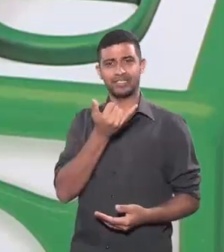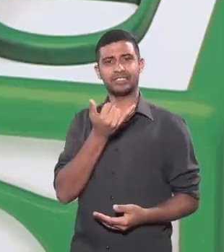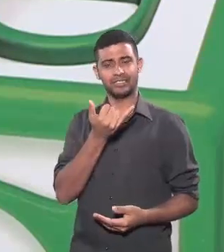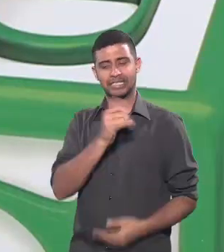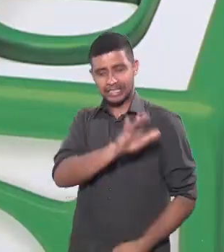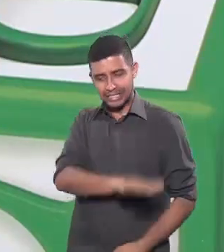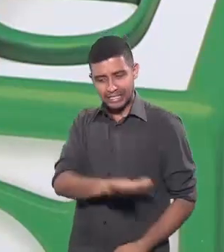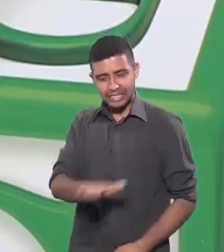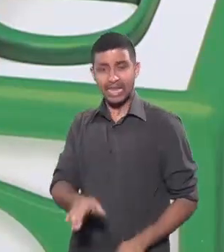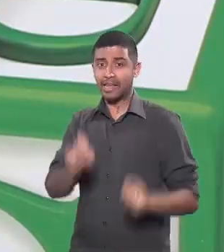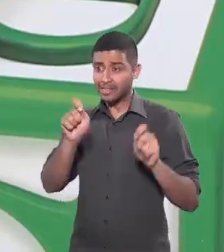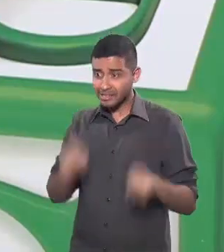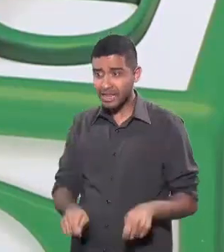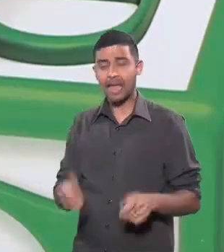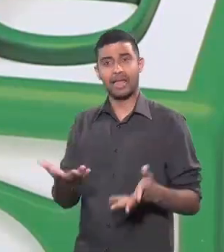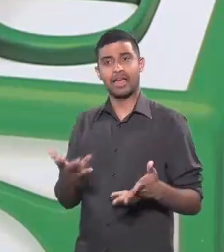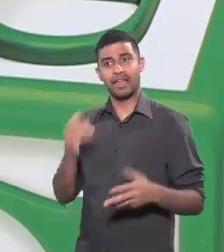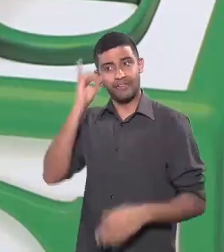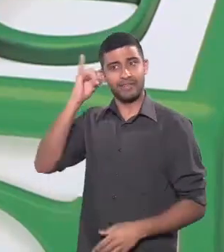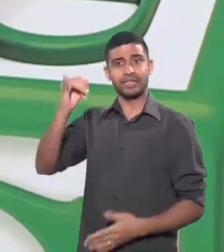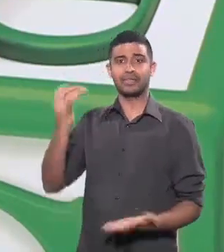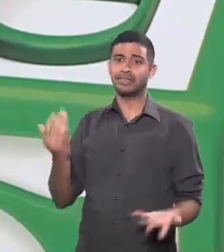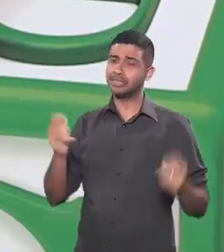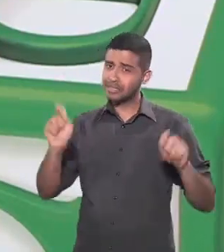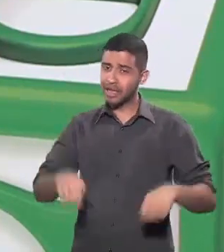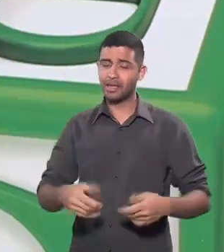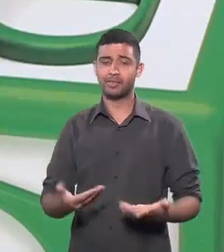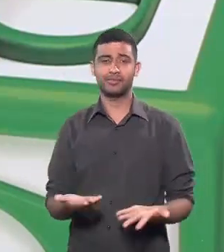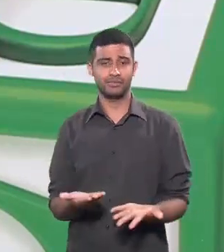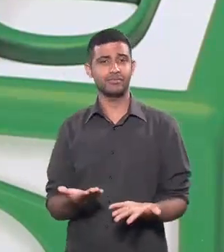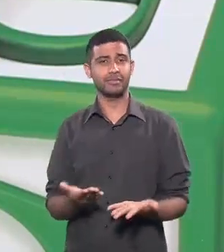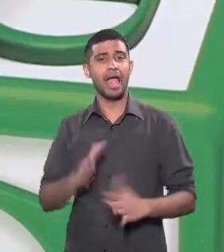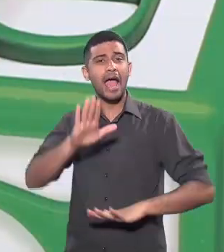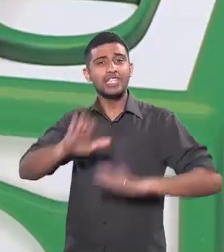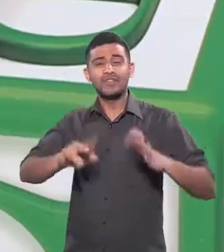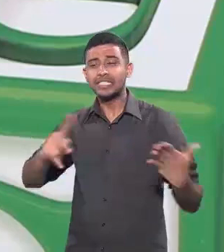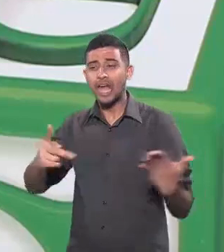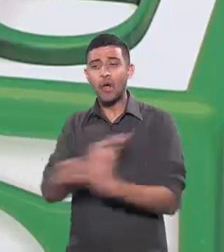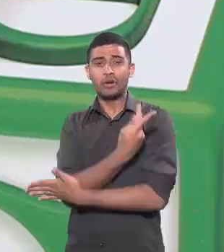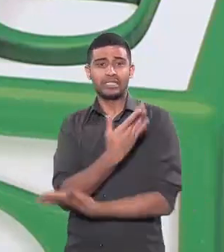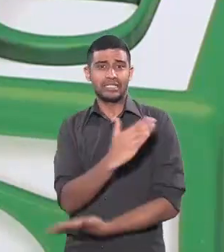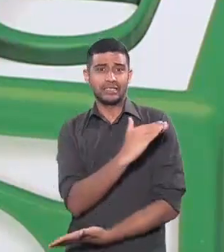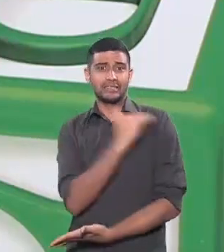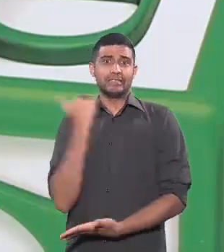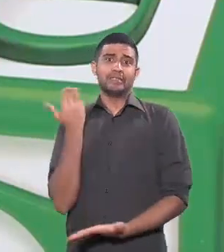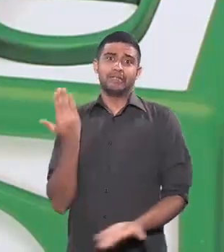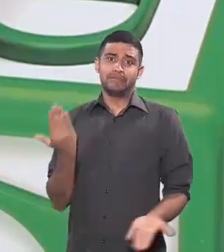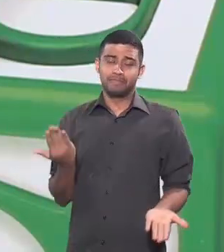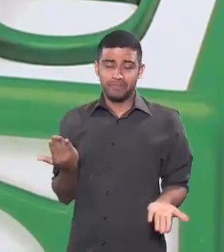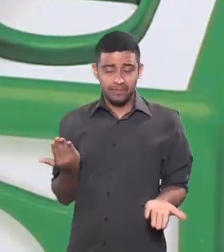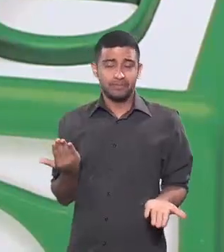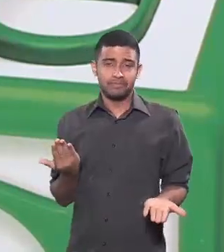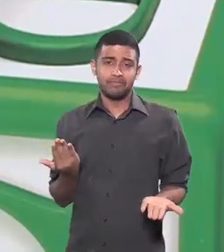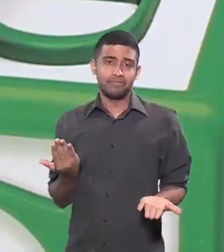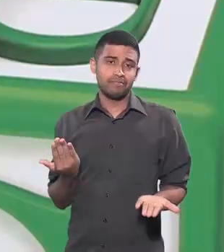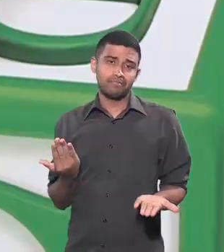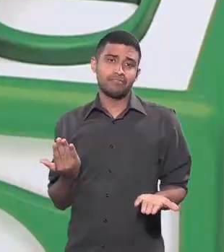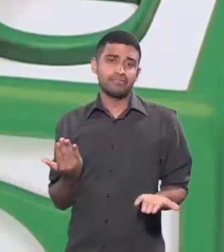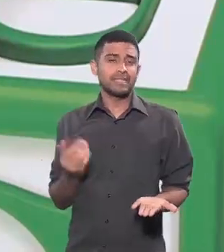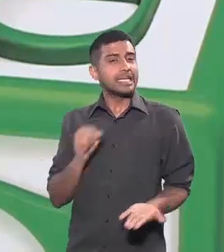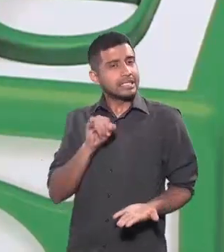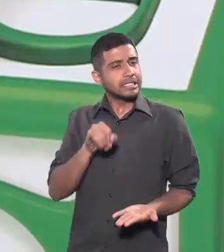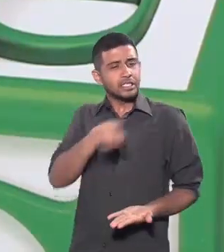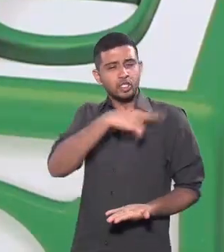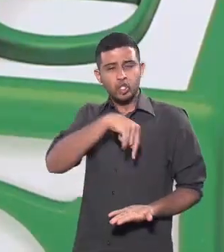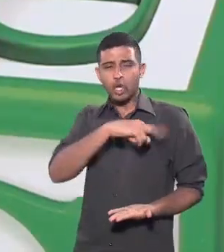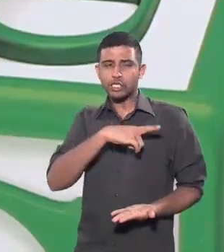infância são preveníveis, né? E eles levam a desfechos muitas vezes graves, como óbitos, né?